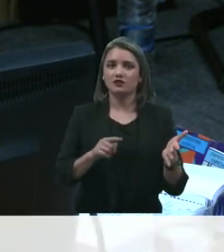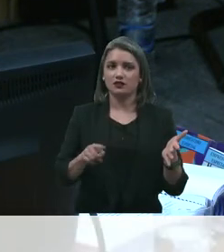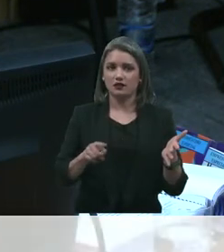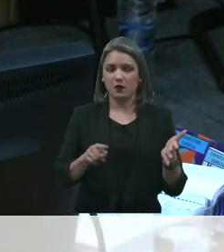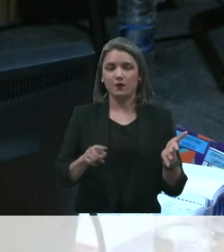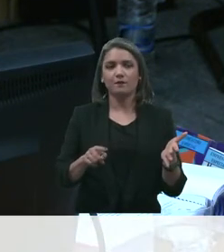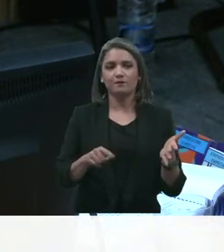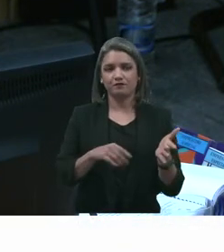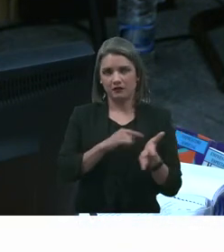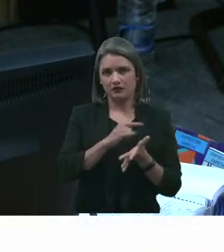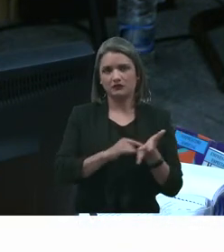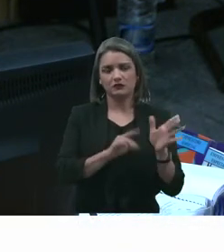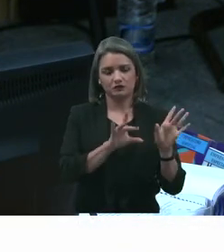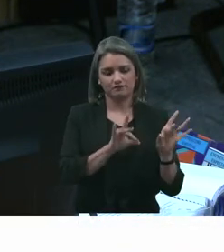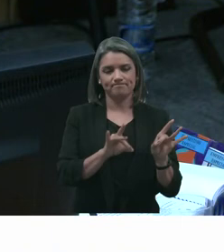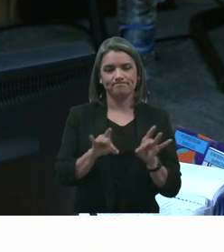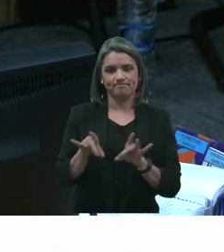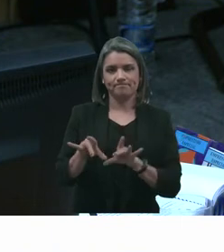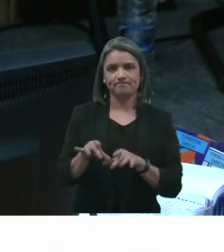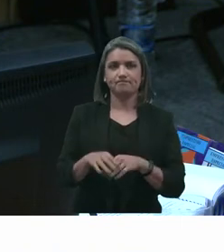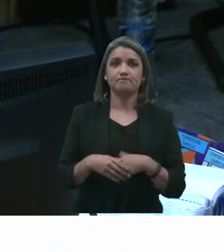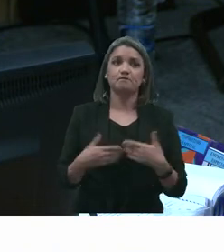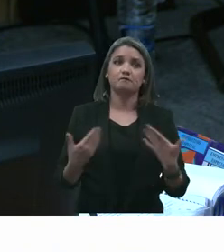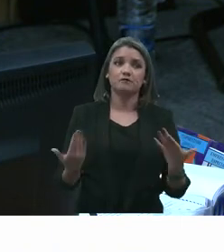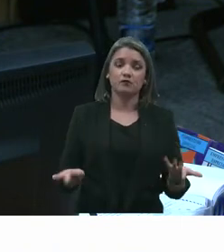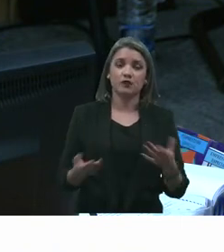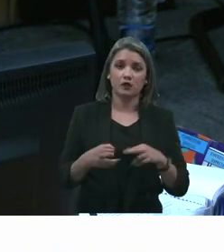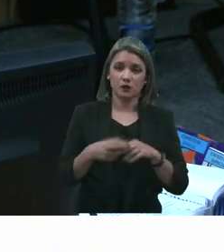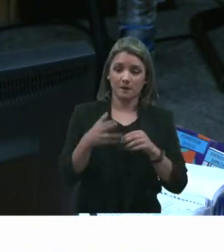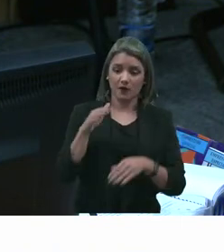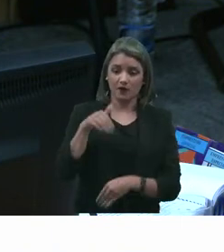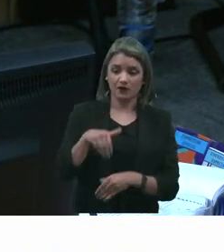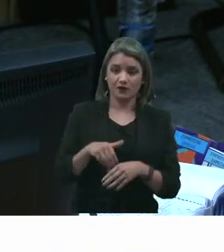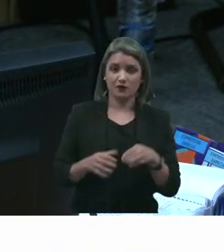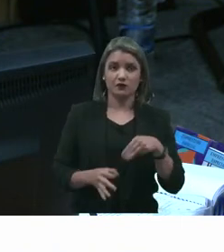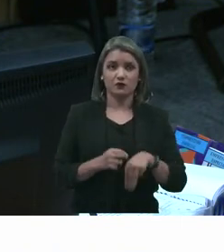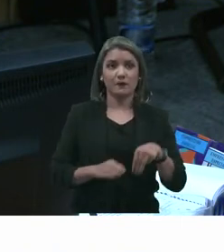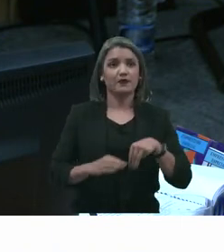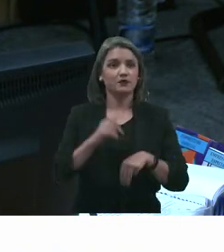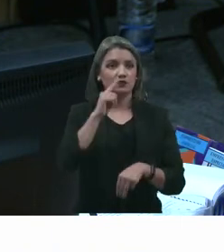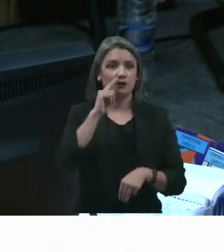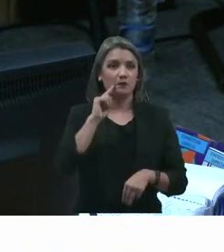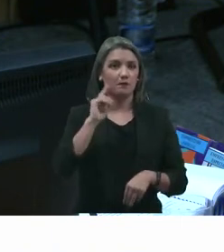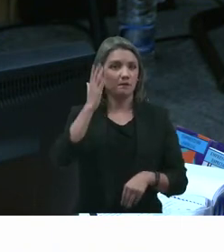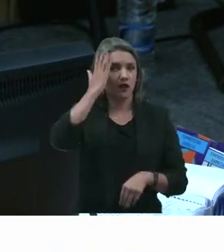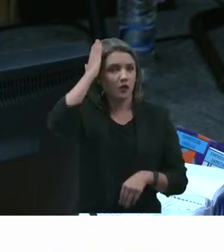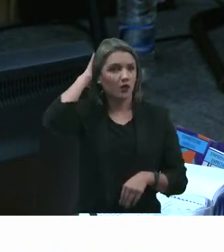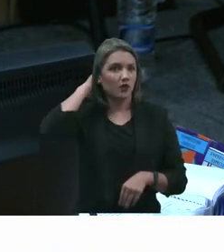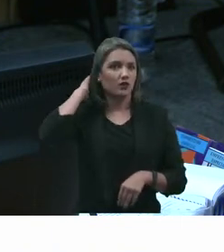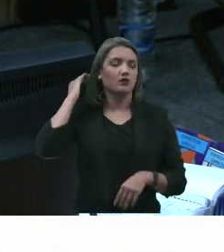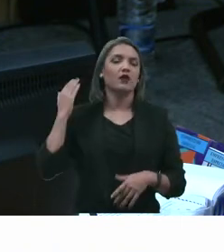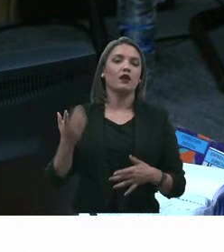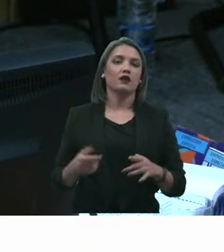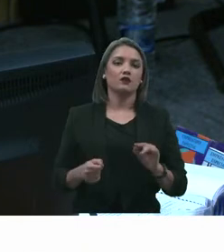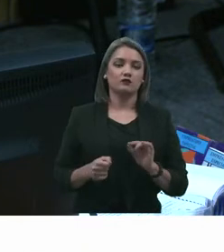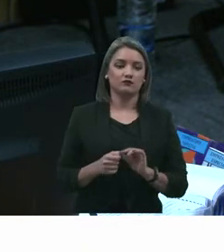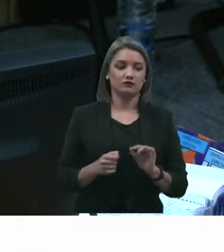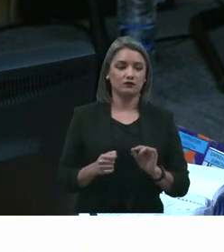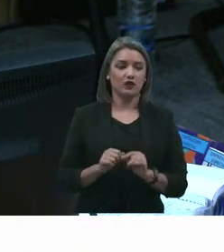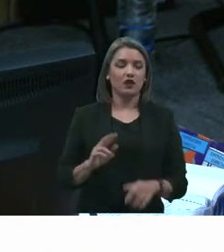Transcrita aqui a certidão. Com base no voto do ministro Marco Aurélio de Mello, prolatado nos autos do